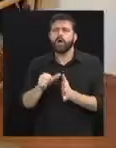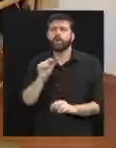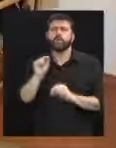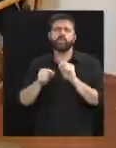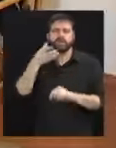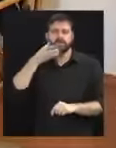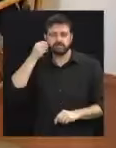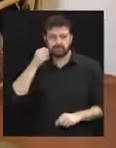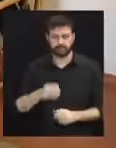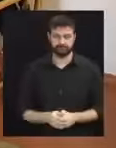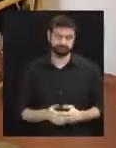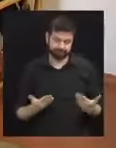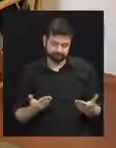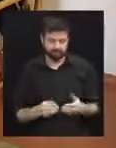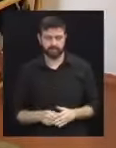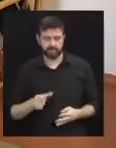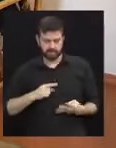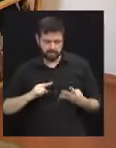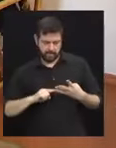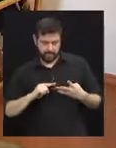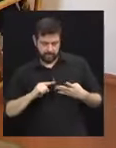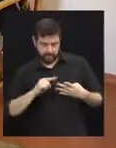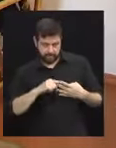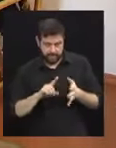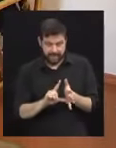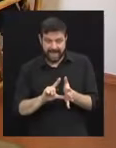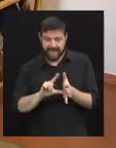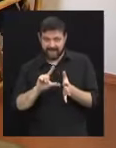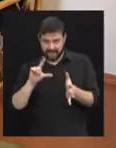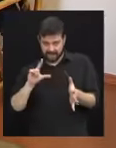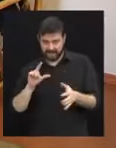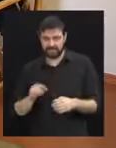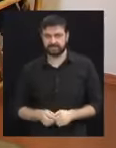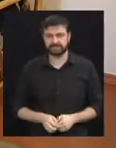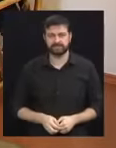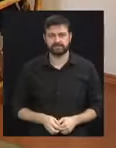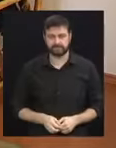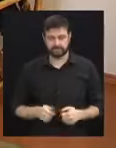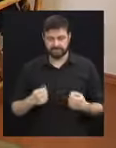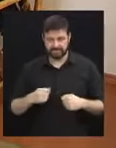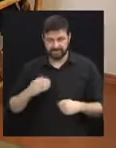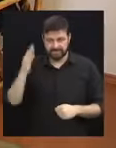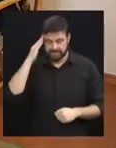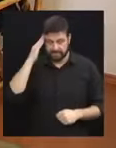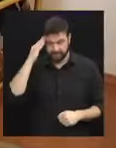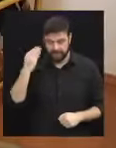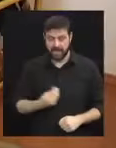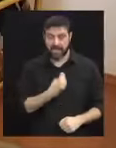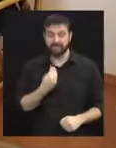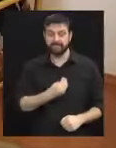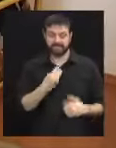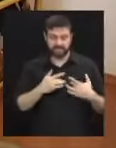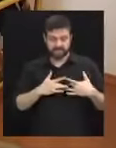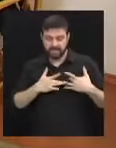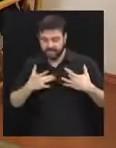adoção? Antes de todas essas pontuações que você fez, o quanto eu estou disponível a me